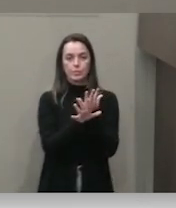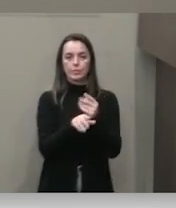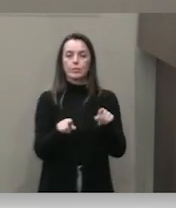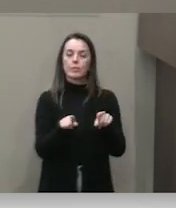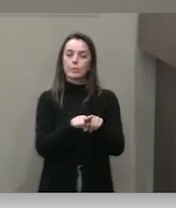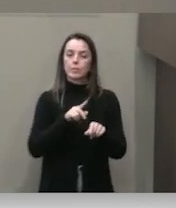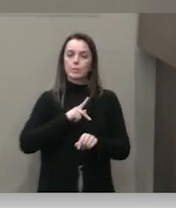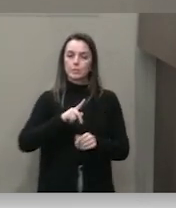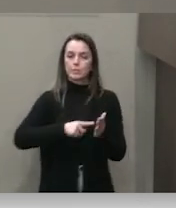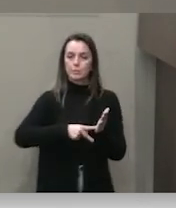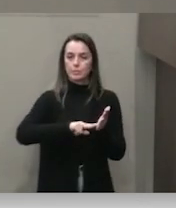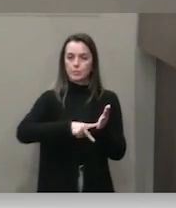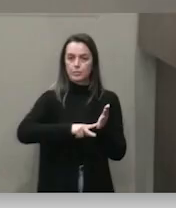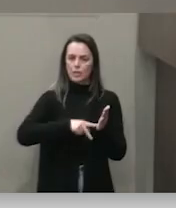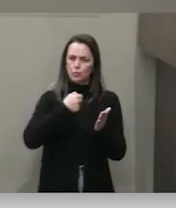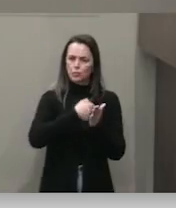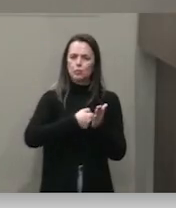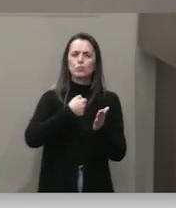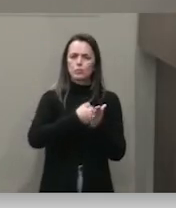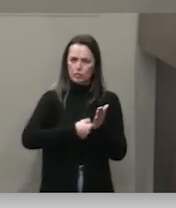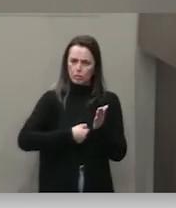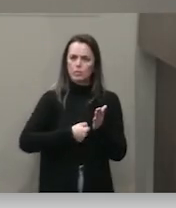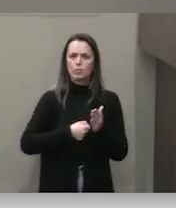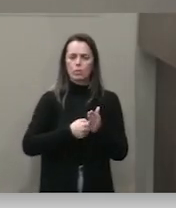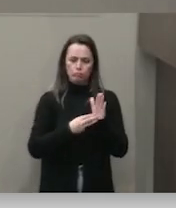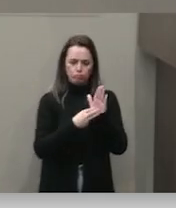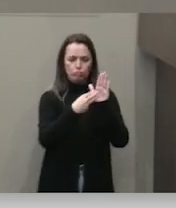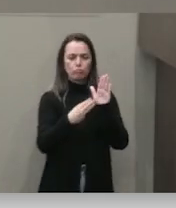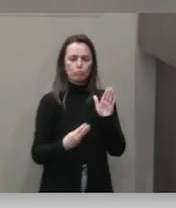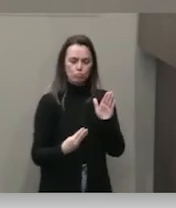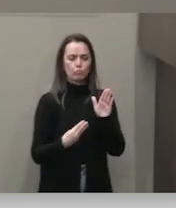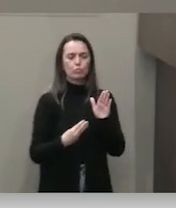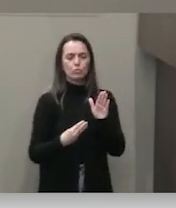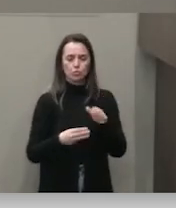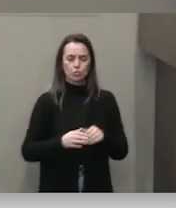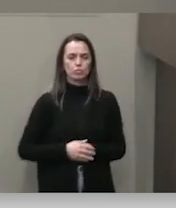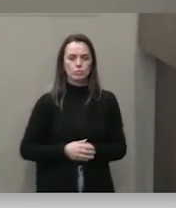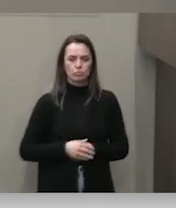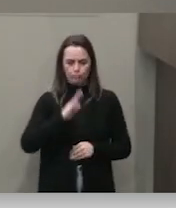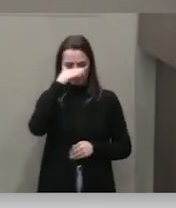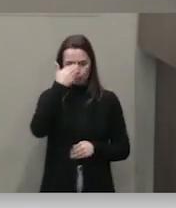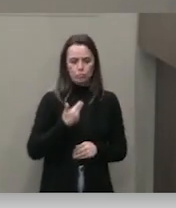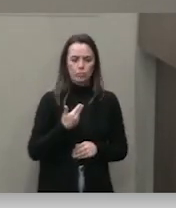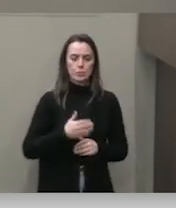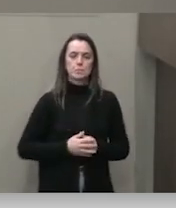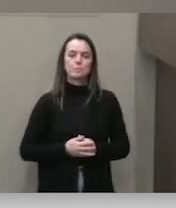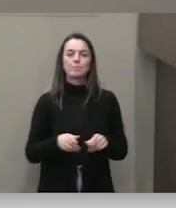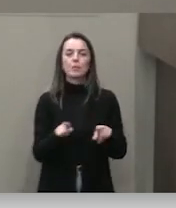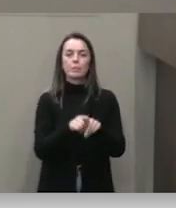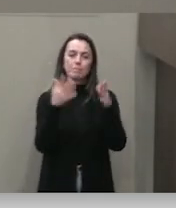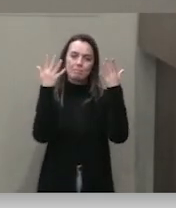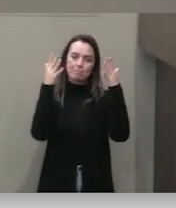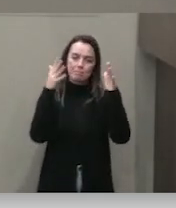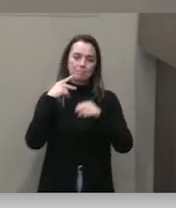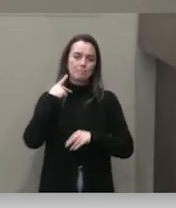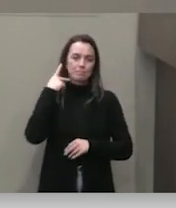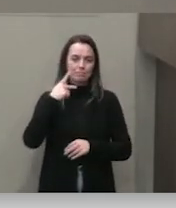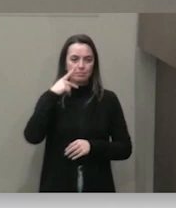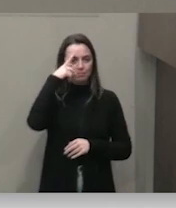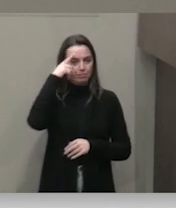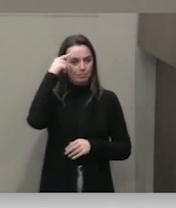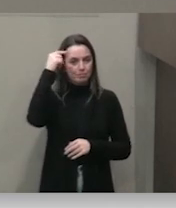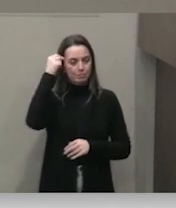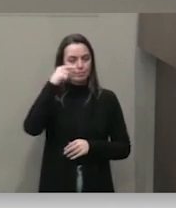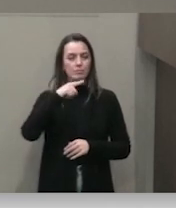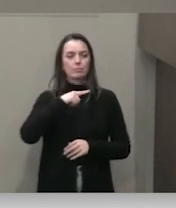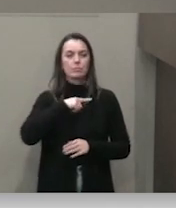lutando por uma pauta legítima. Quanto ao projeto da vereadora Marina, parabenizar a vereadora aí, por ter essa visão,